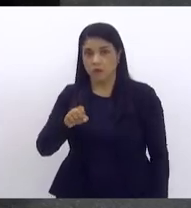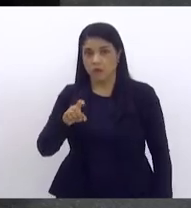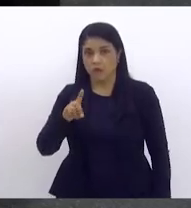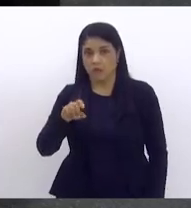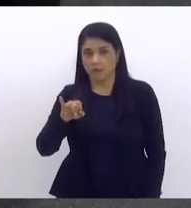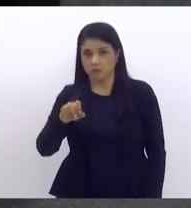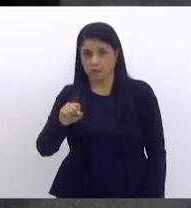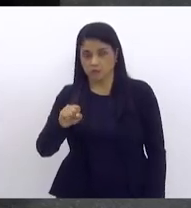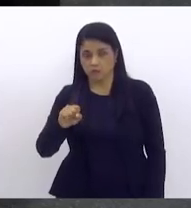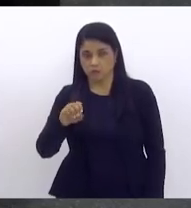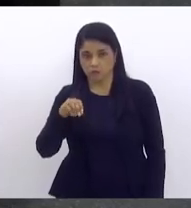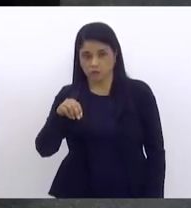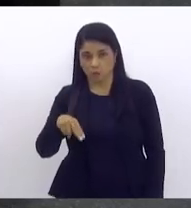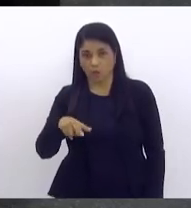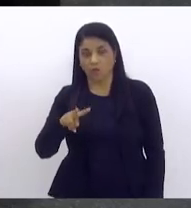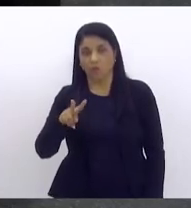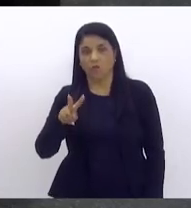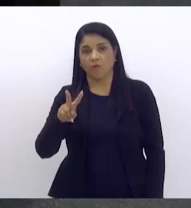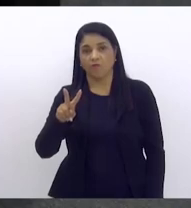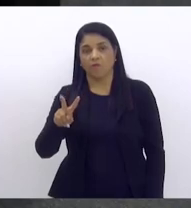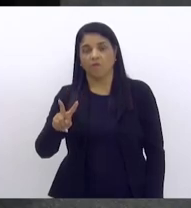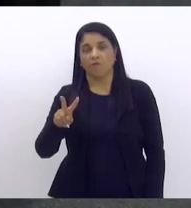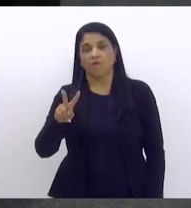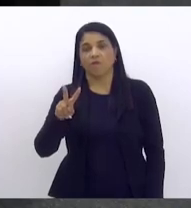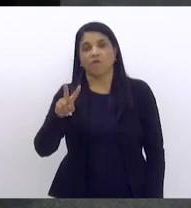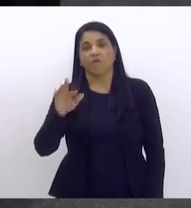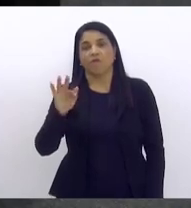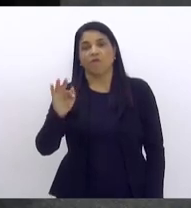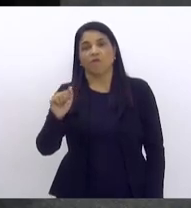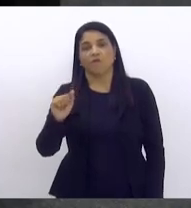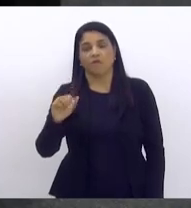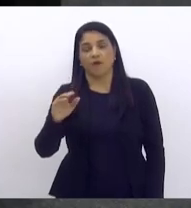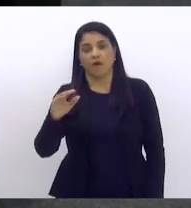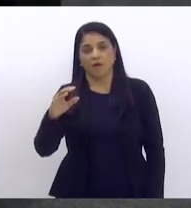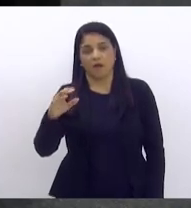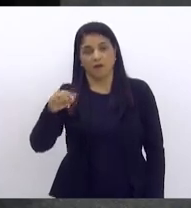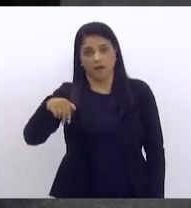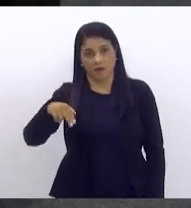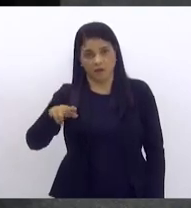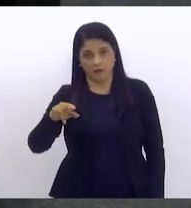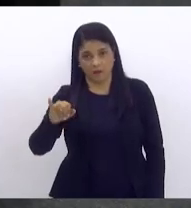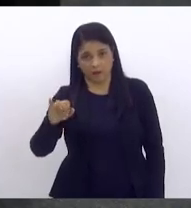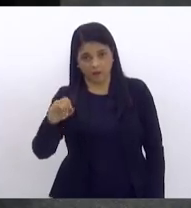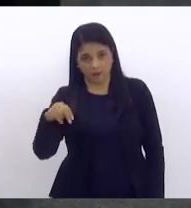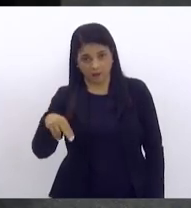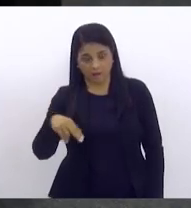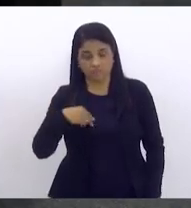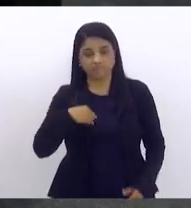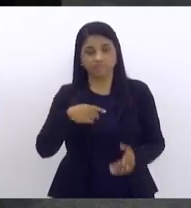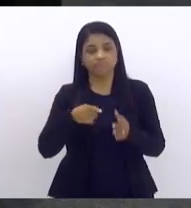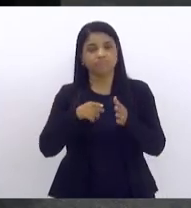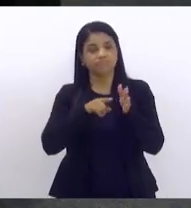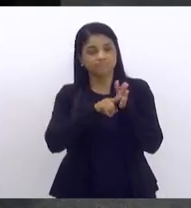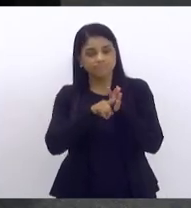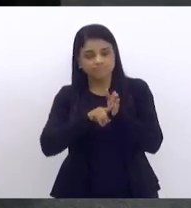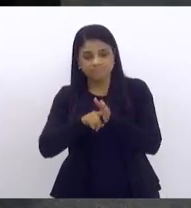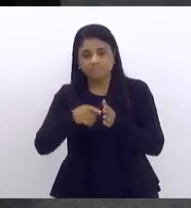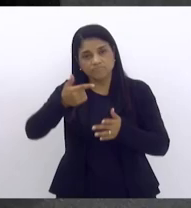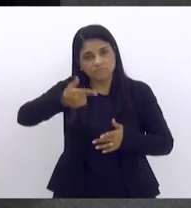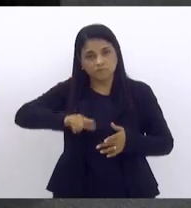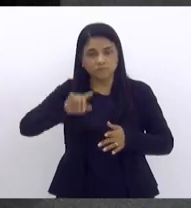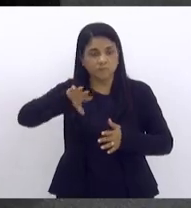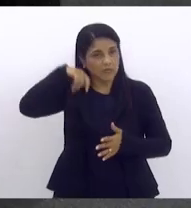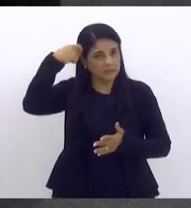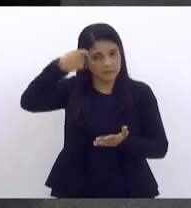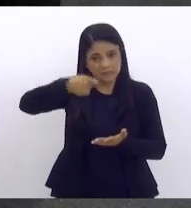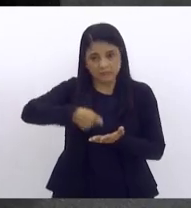Fachin reveja esta decisão. A sociedade fluminense não aguenta mais